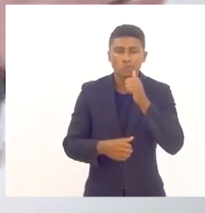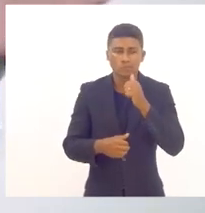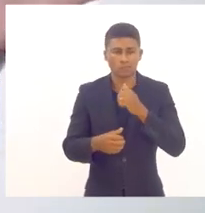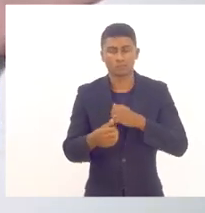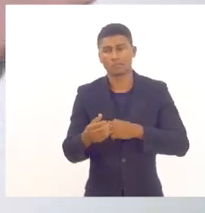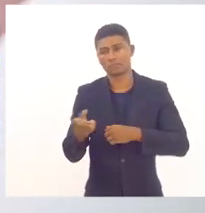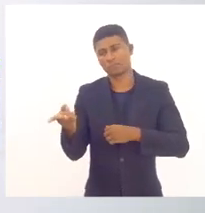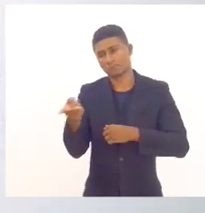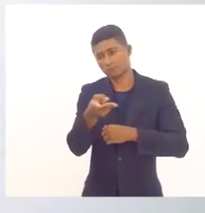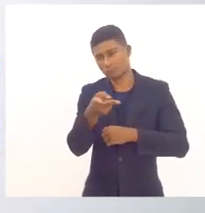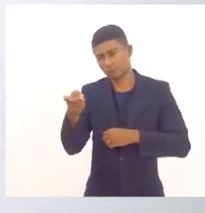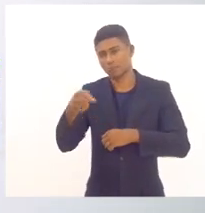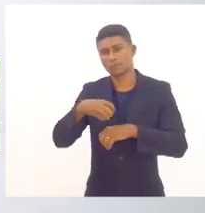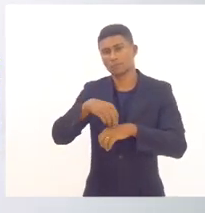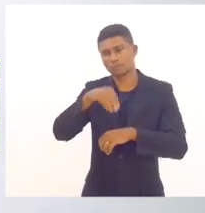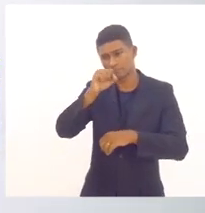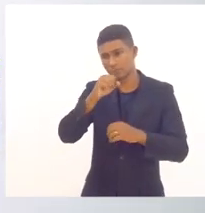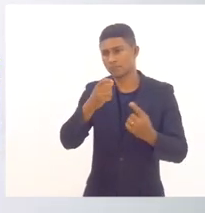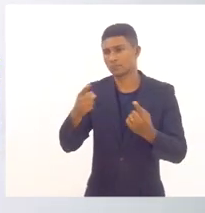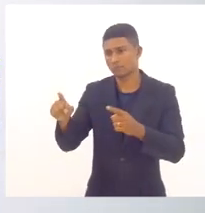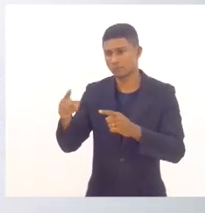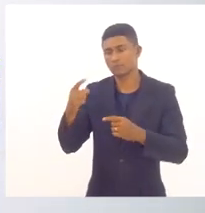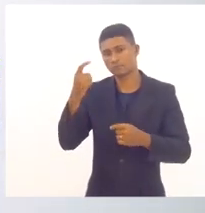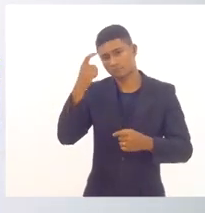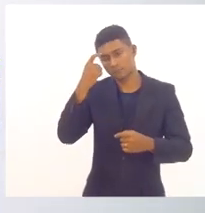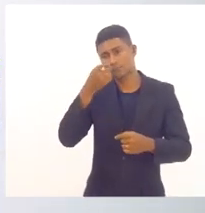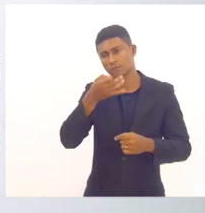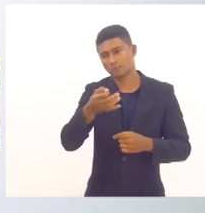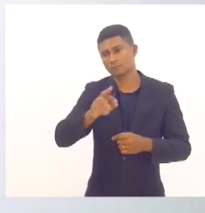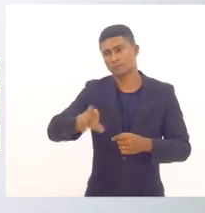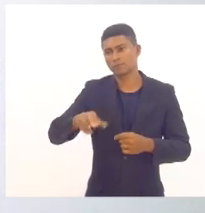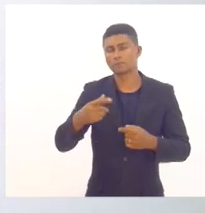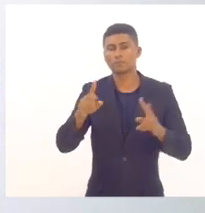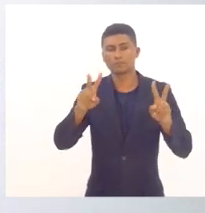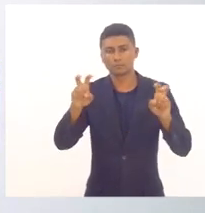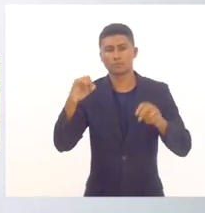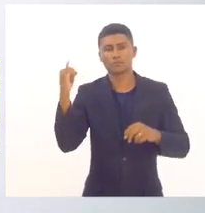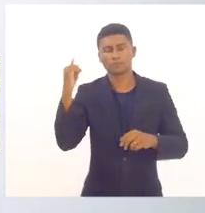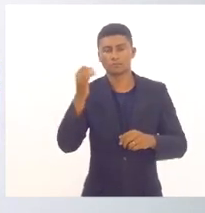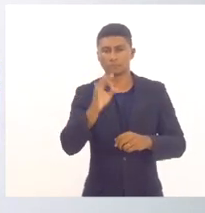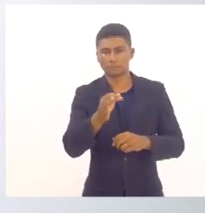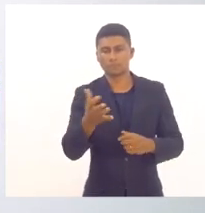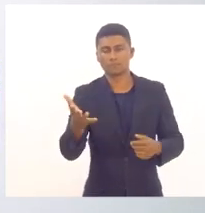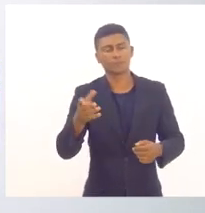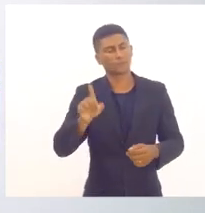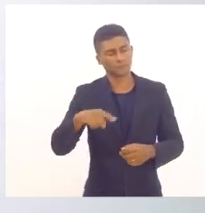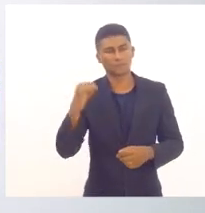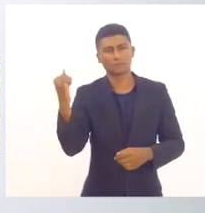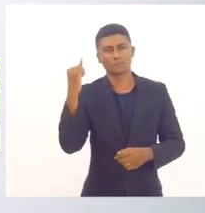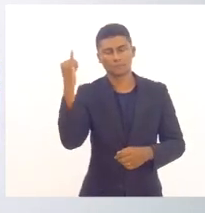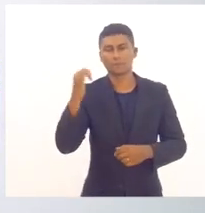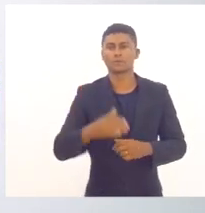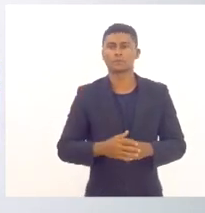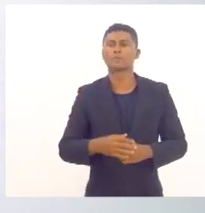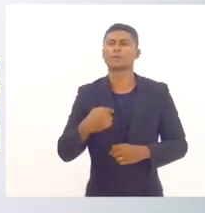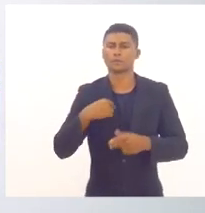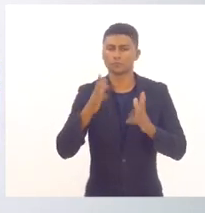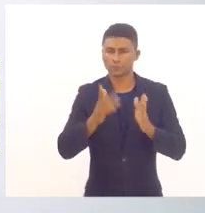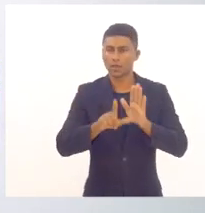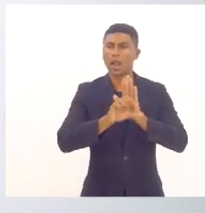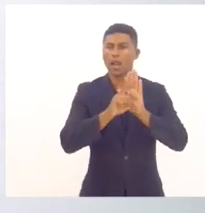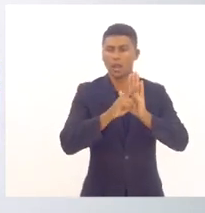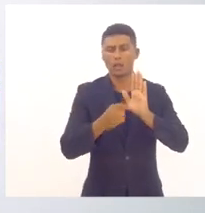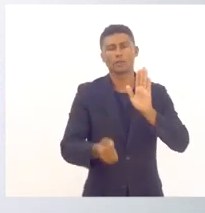por duas mestras aqui. Veja bem, esse assunto é importante? É muito importante. Eu fiz muitas leis sobre